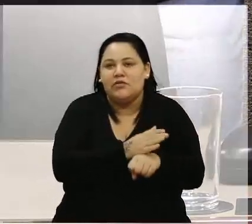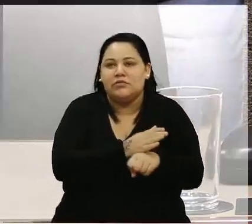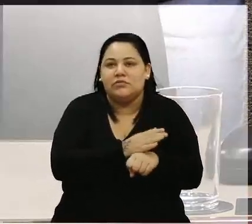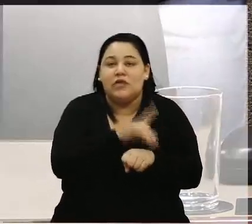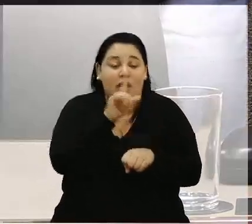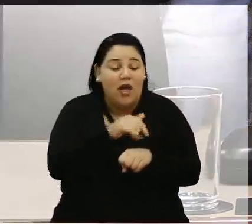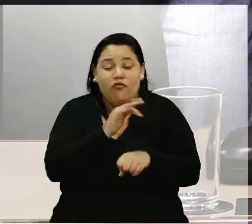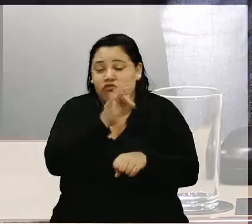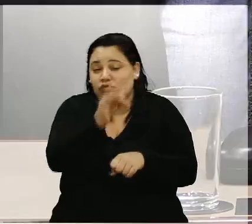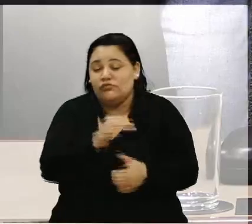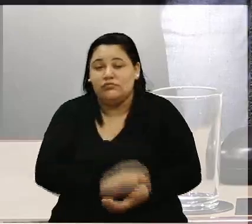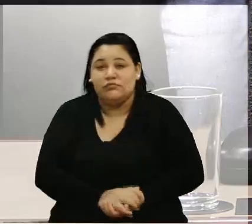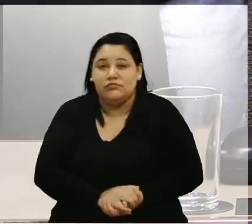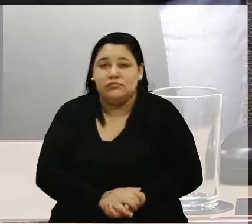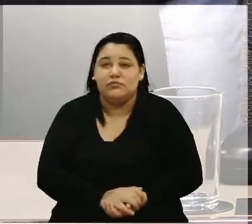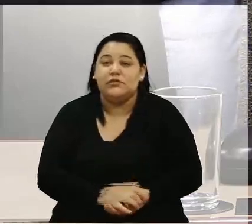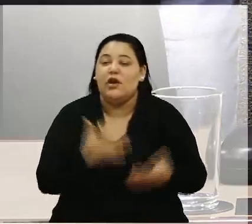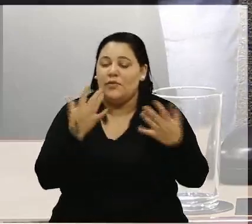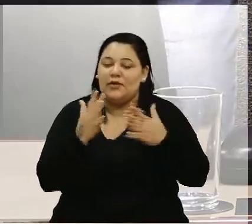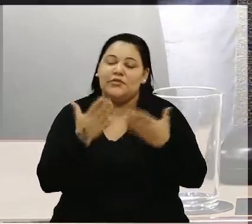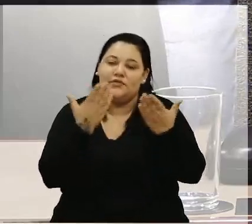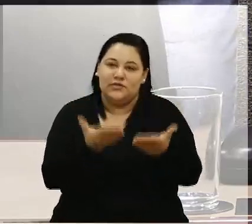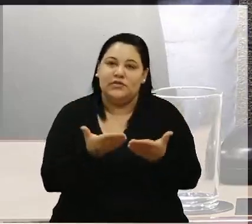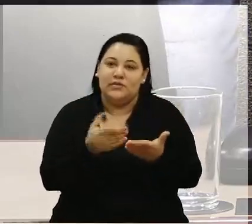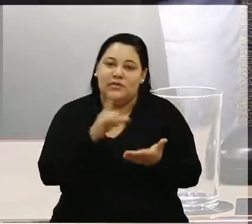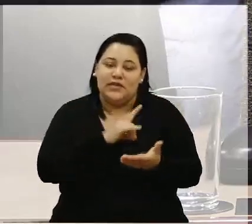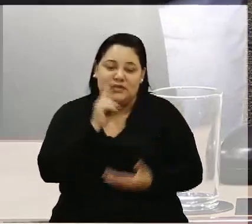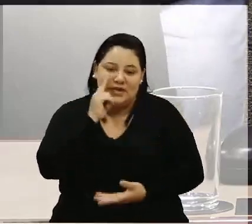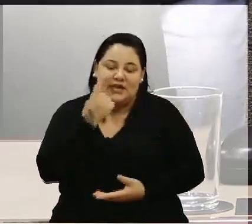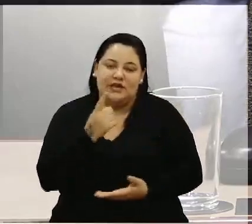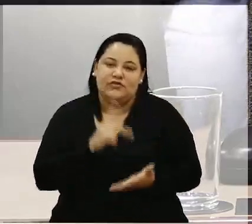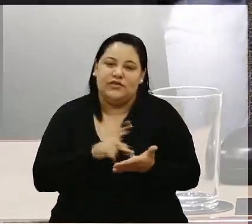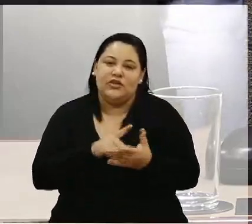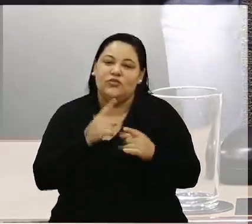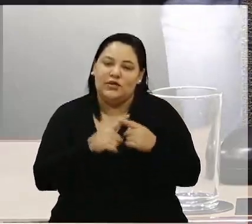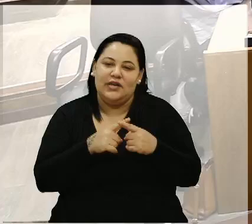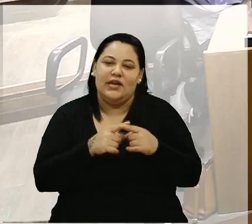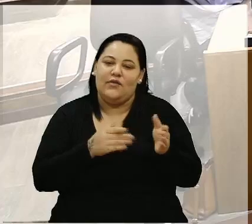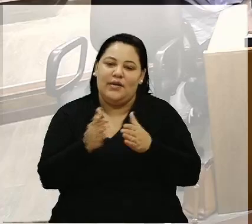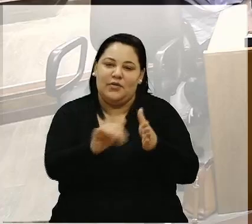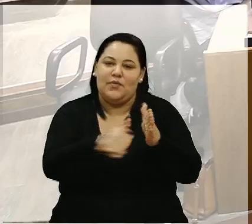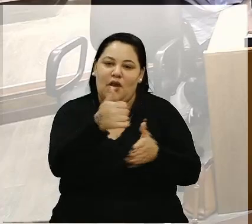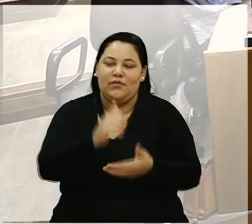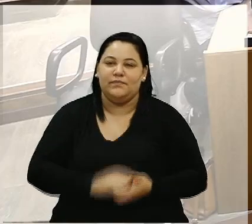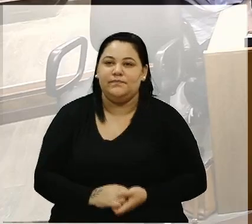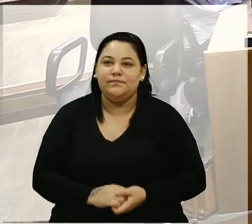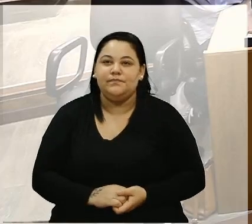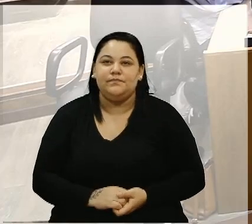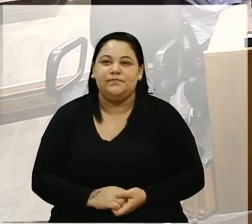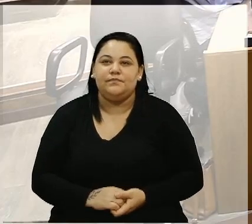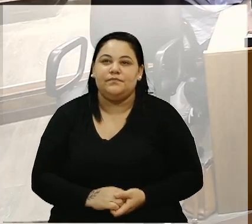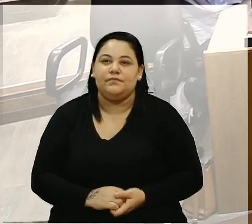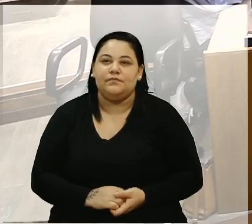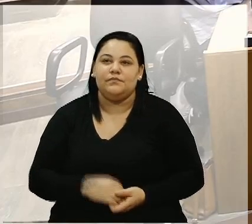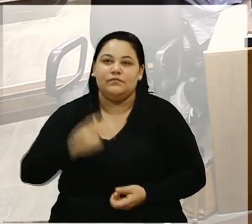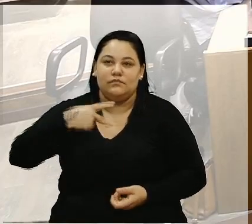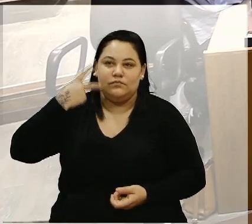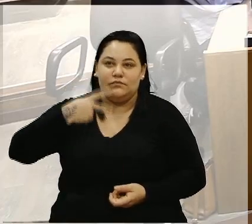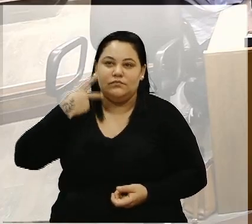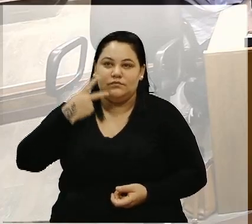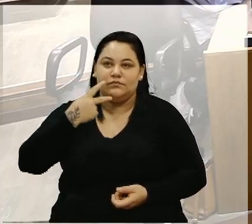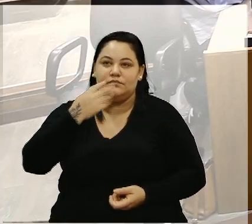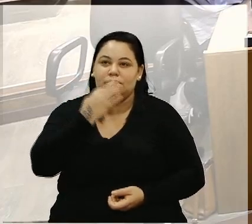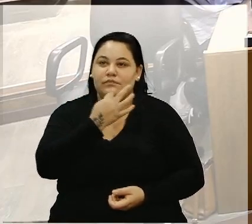futuro. E eu parabenizo o senhor por trazer essa ideia aí, porque eu acho que esse é o caminho. Obrigado, vereador. Obrigado, vereadora Tati.